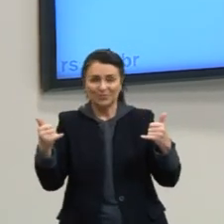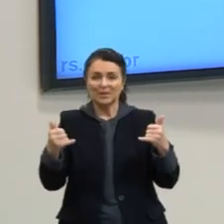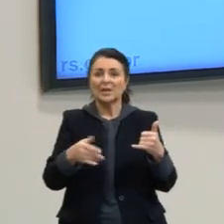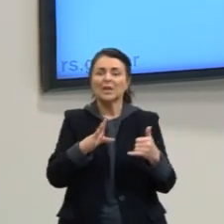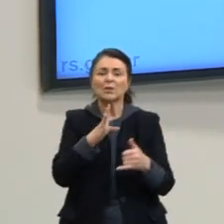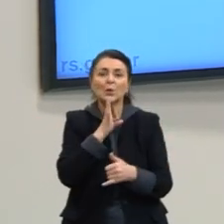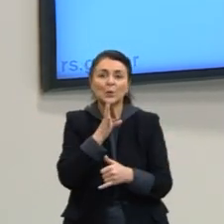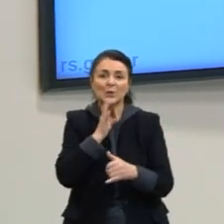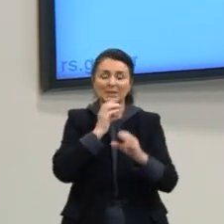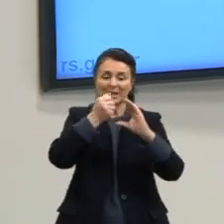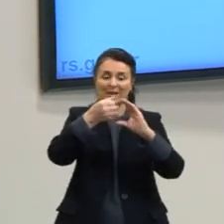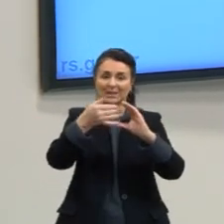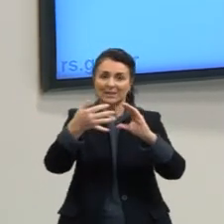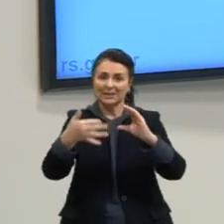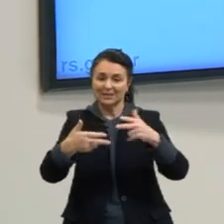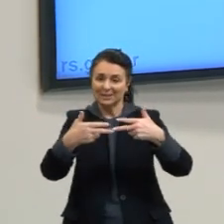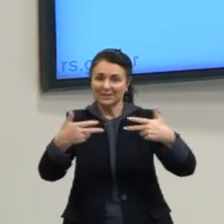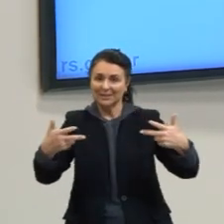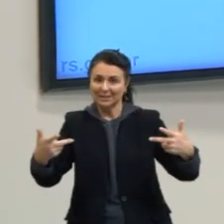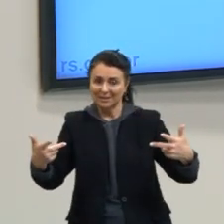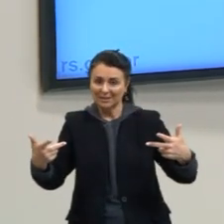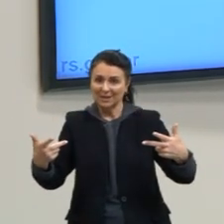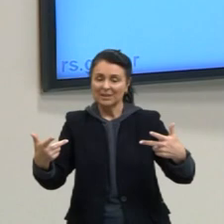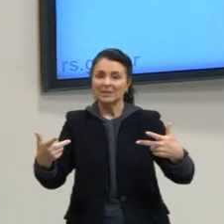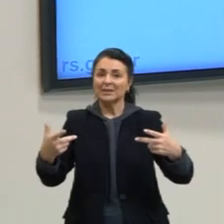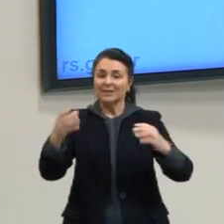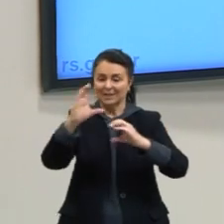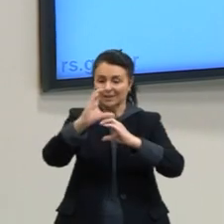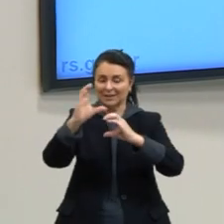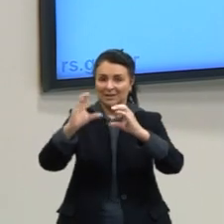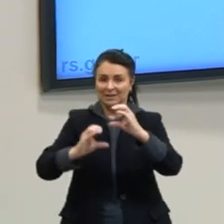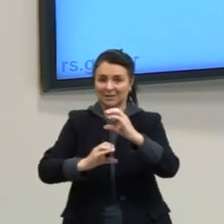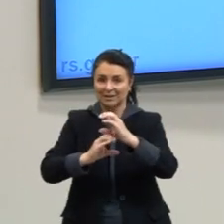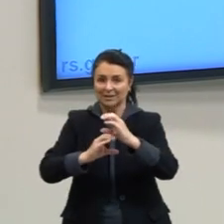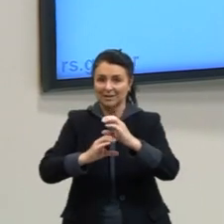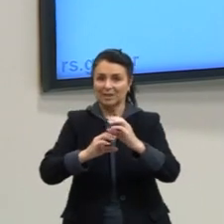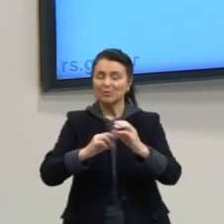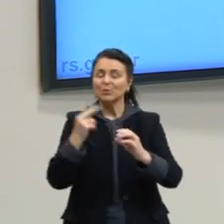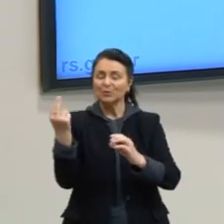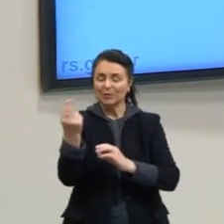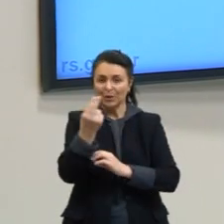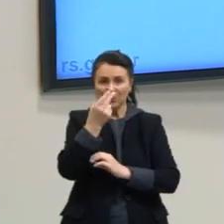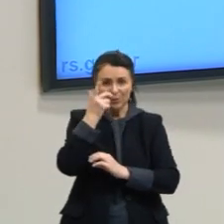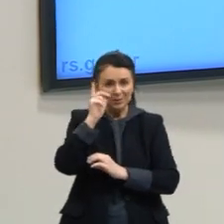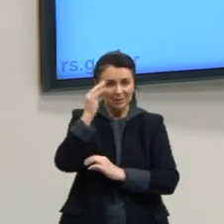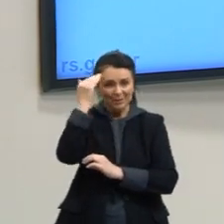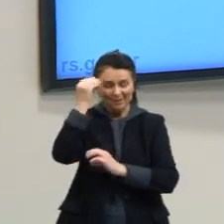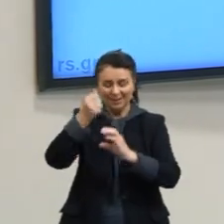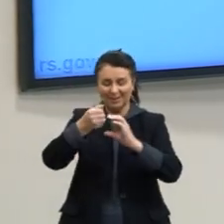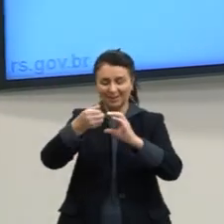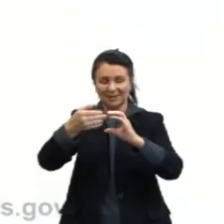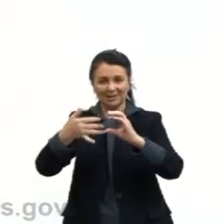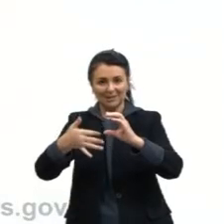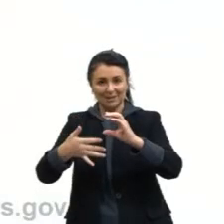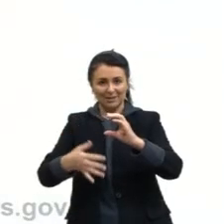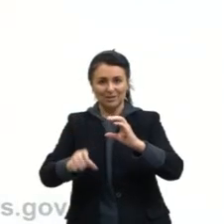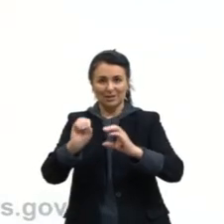conhecer ele as características dos elementos que formam esses compostos gente consegue entender um pouquinho dessas características